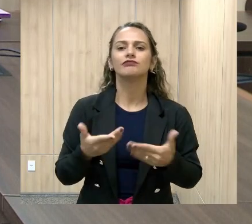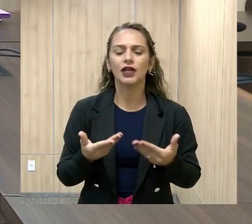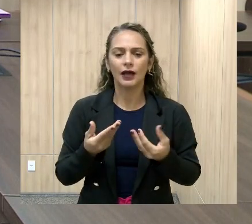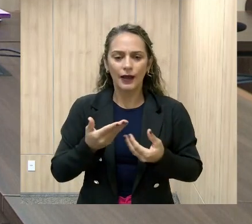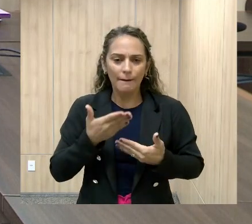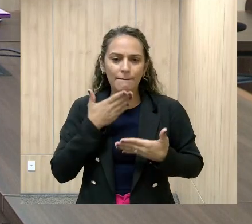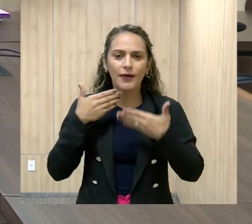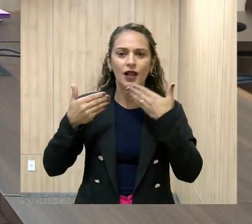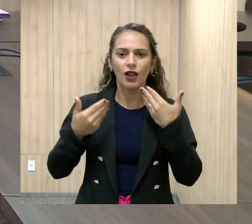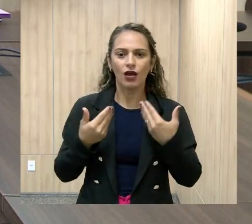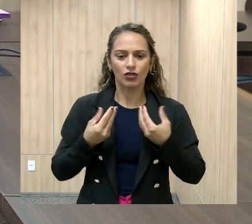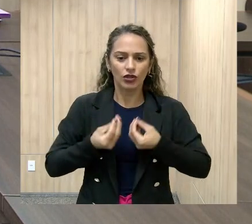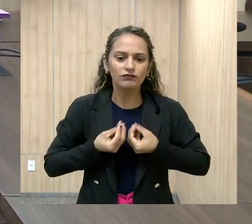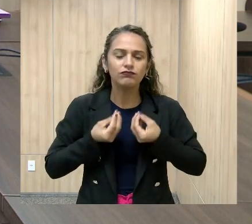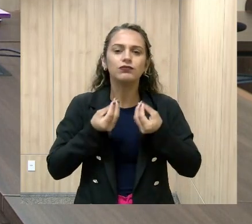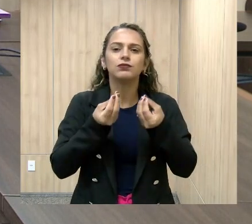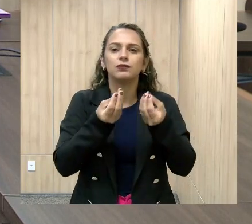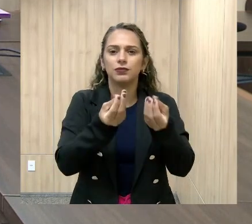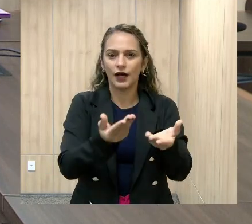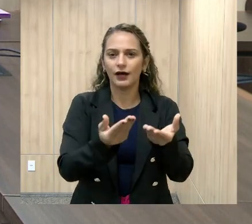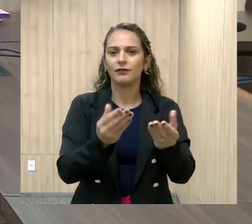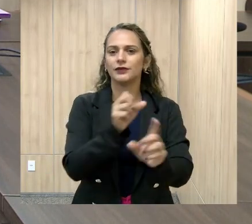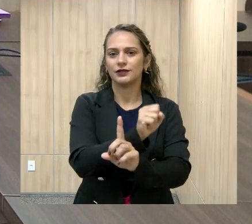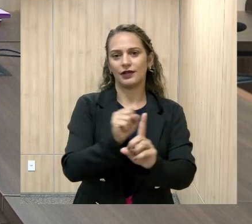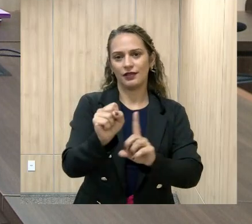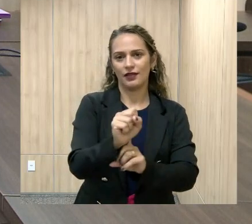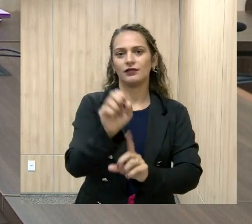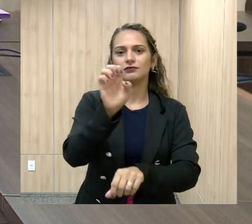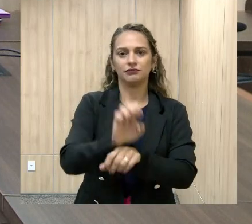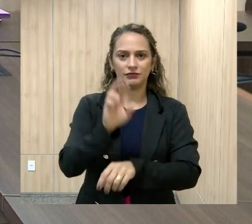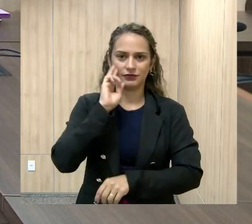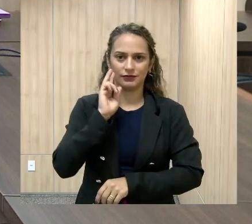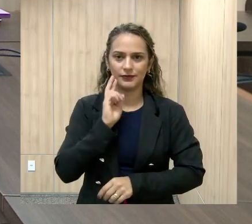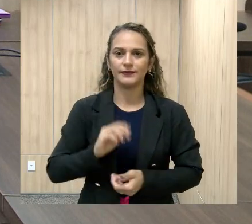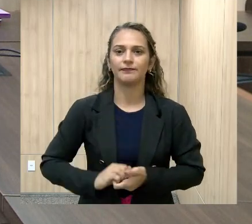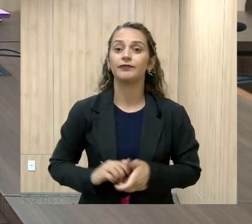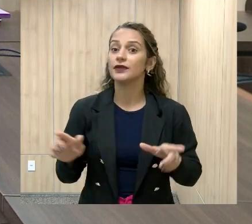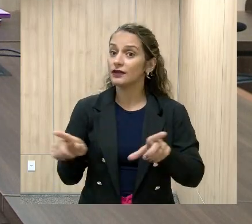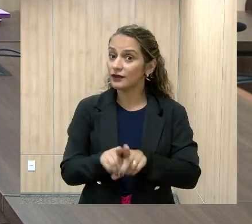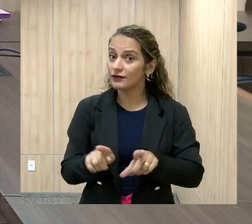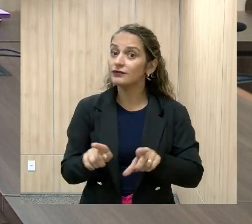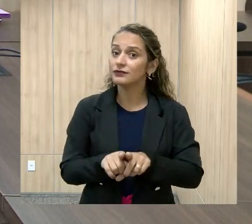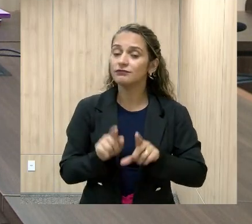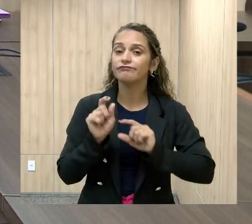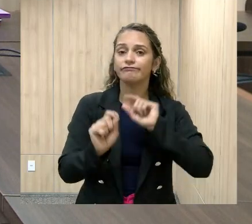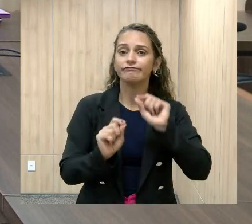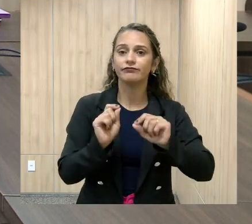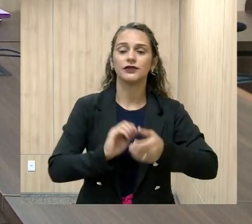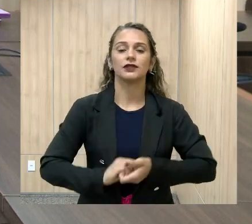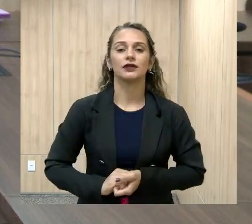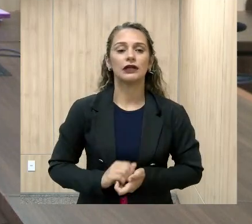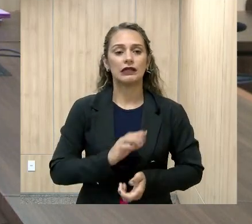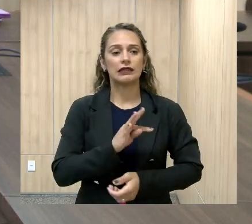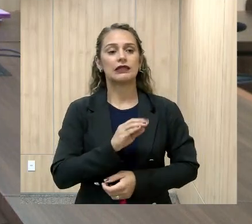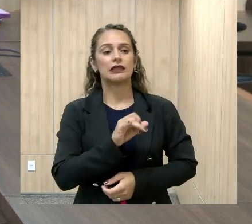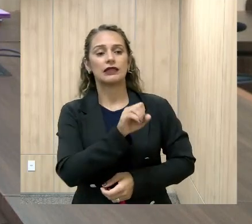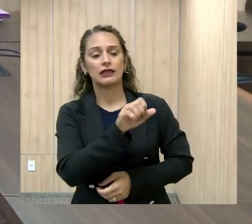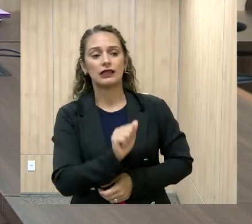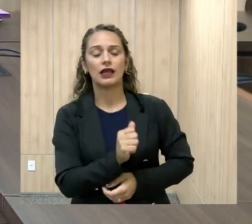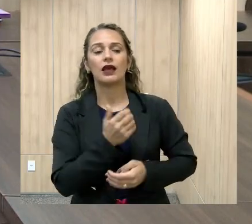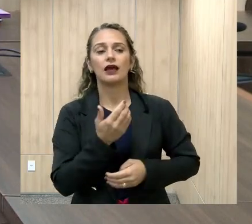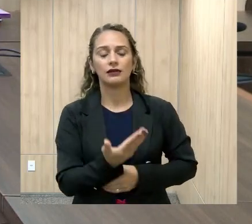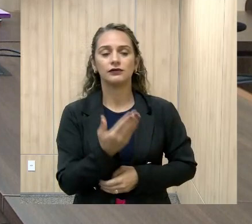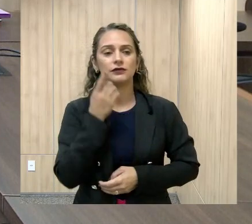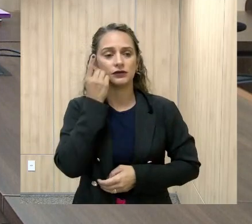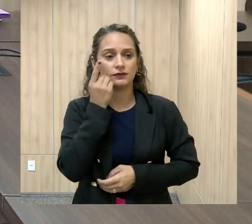possamos dar o melhor de nós para a sociedade rondoniense e na mesma toada deputada Taíssa